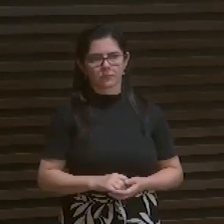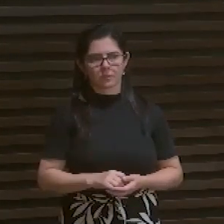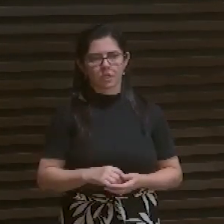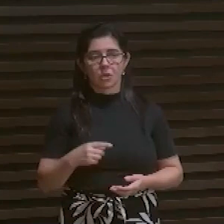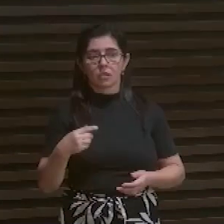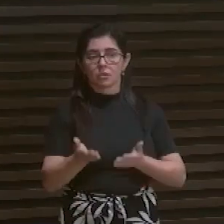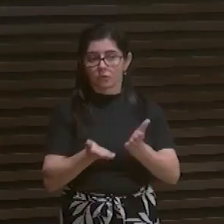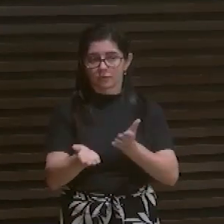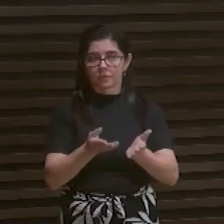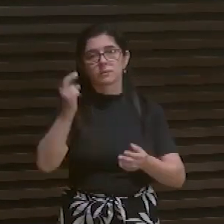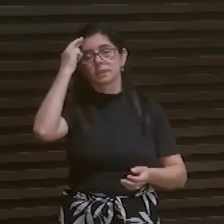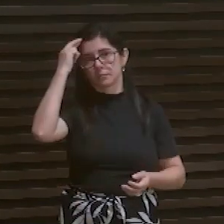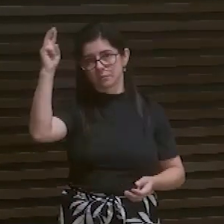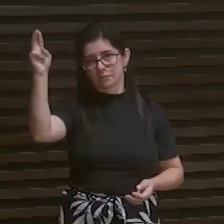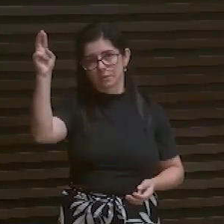servos.